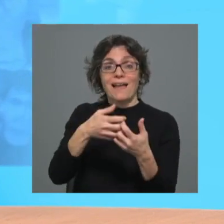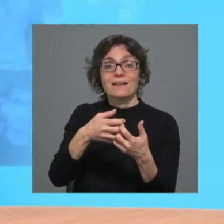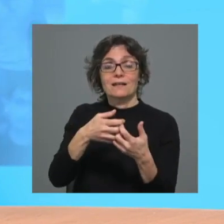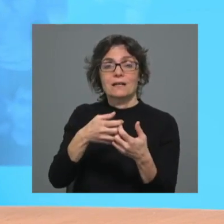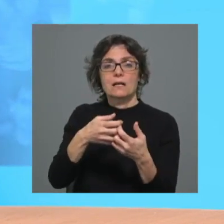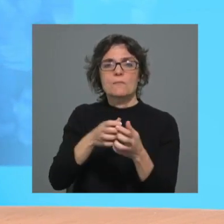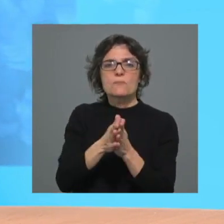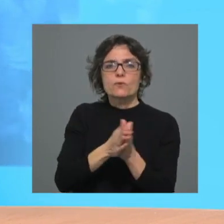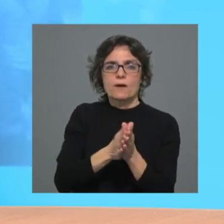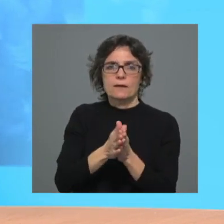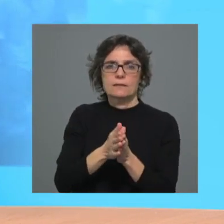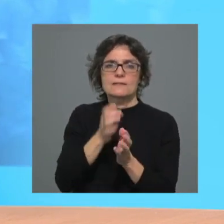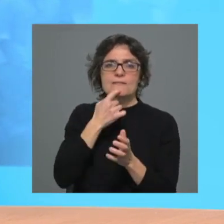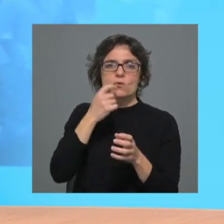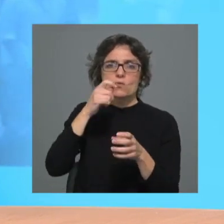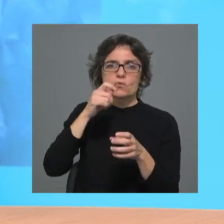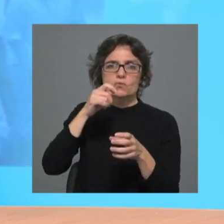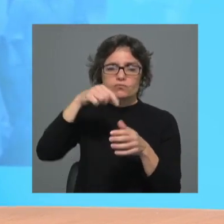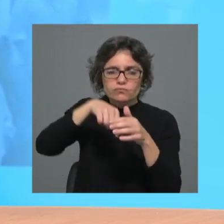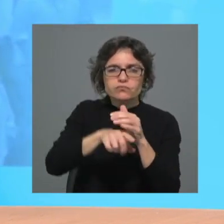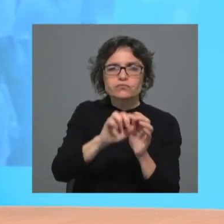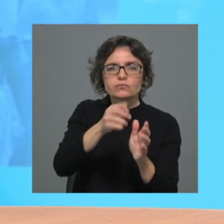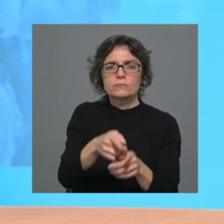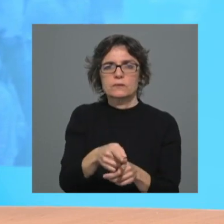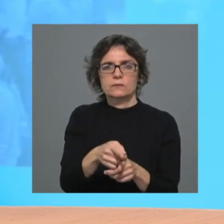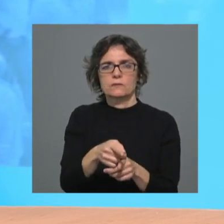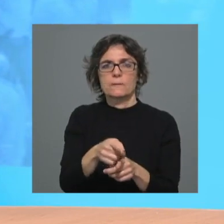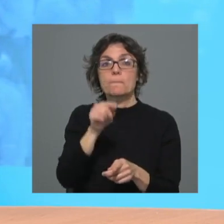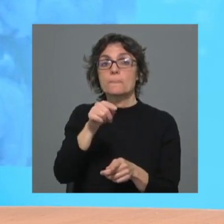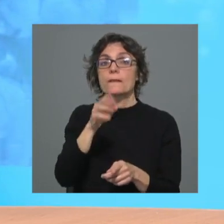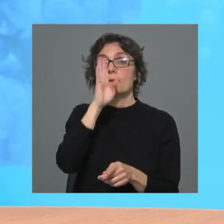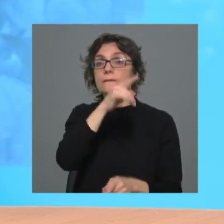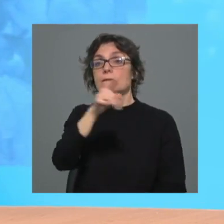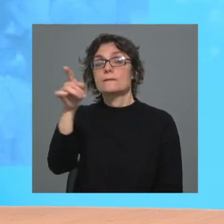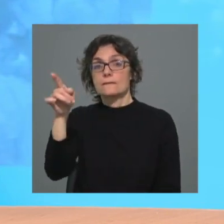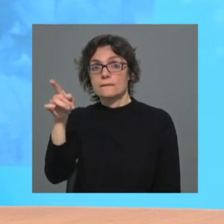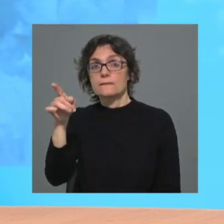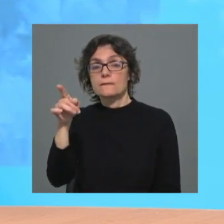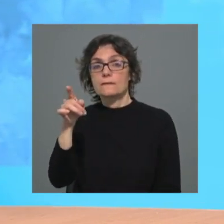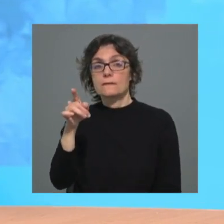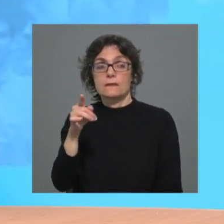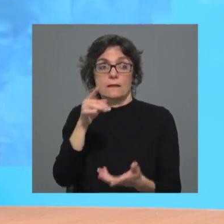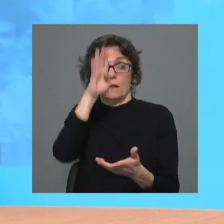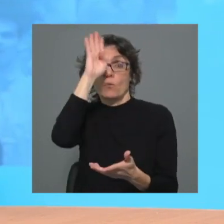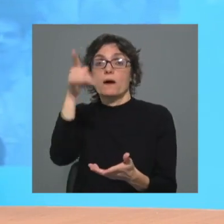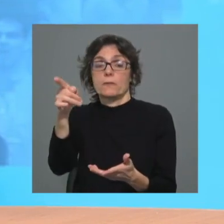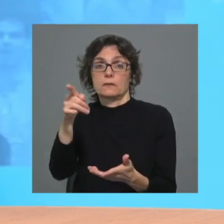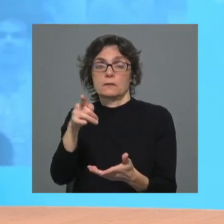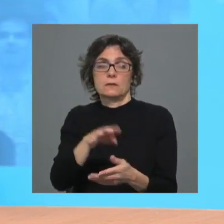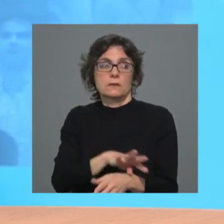E o Papa ficou bastante comovido, isso foi evidente. Qualquer pessoa que estivesse a ouvir aqueles testemunhos ficaria comovida, a não ser que